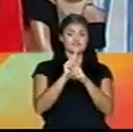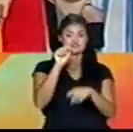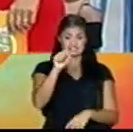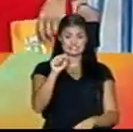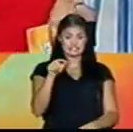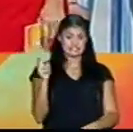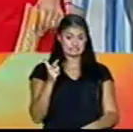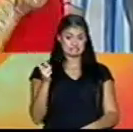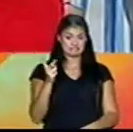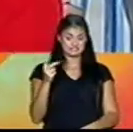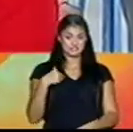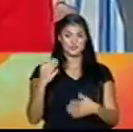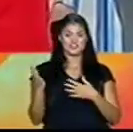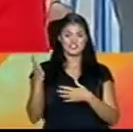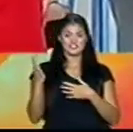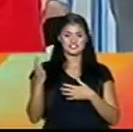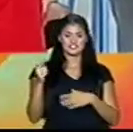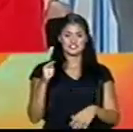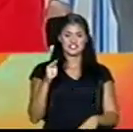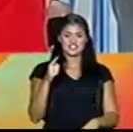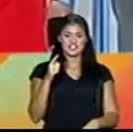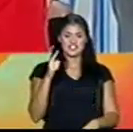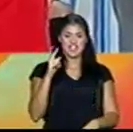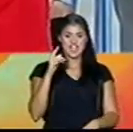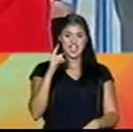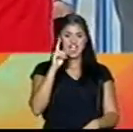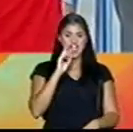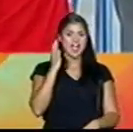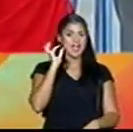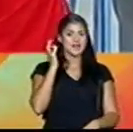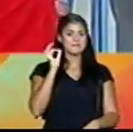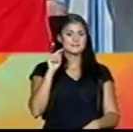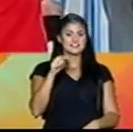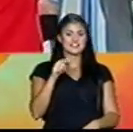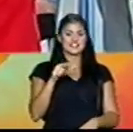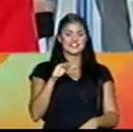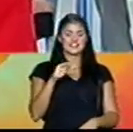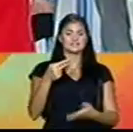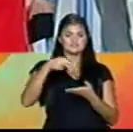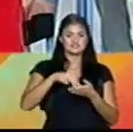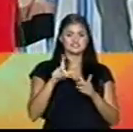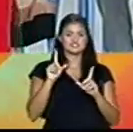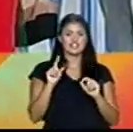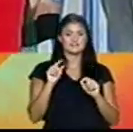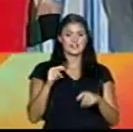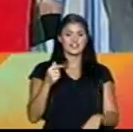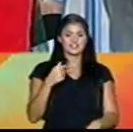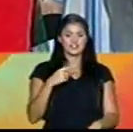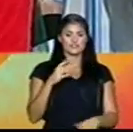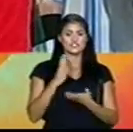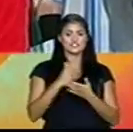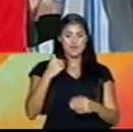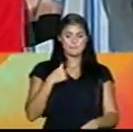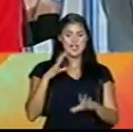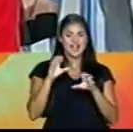perseguir-me, dancei. Esta menina também lá esteve, como é que ela está aqui tão impecável? Quer ver que foi só a mim que eles me agarraram.